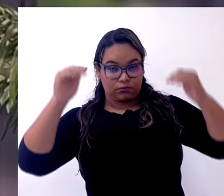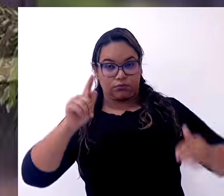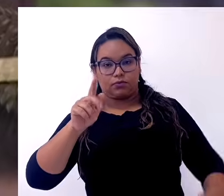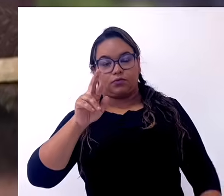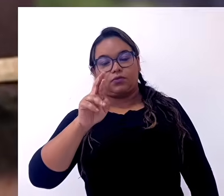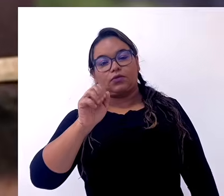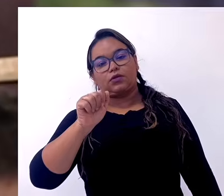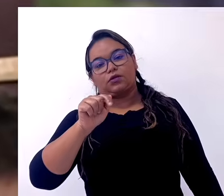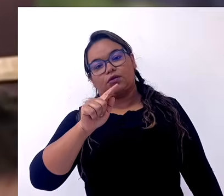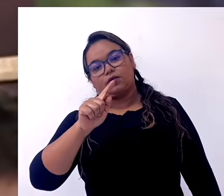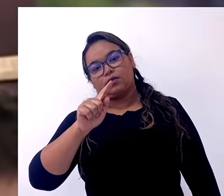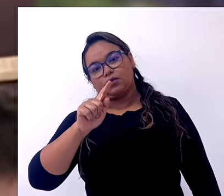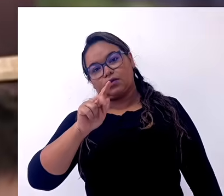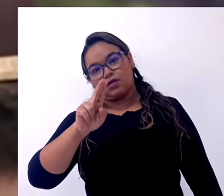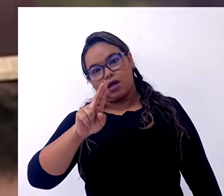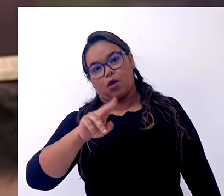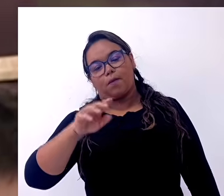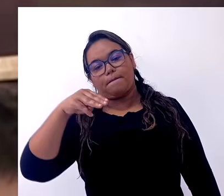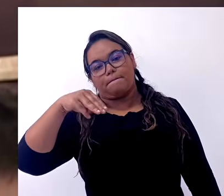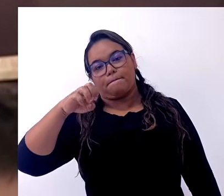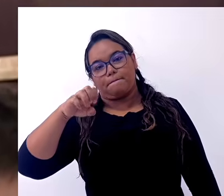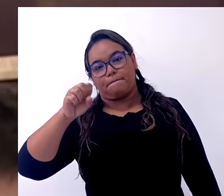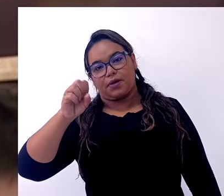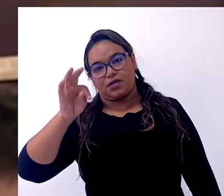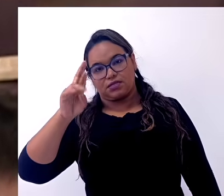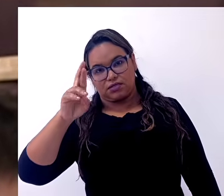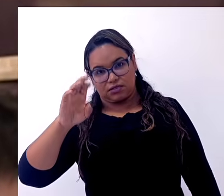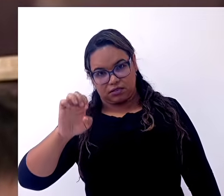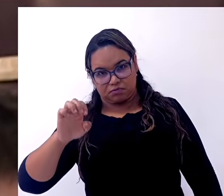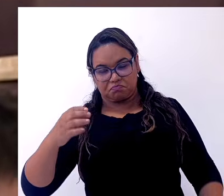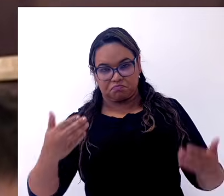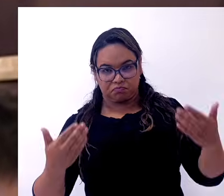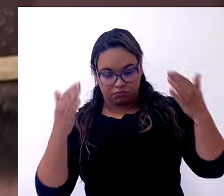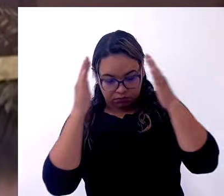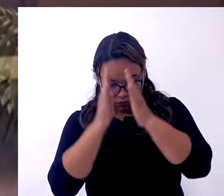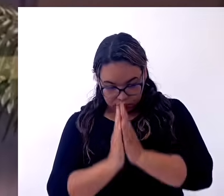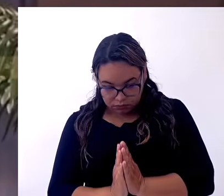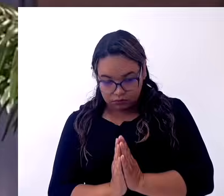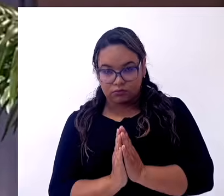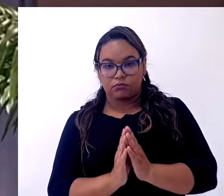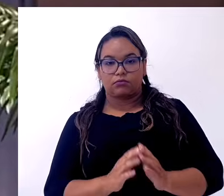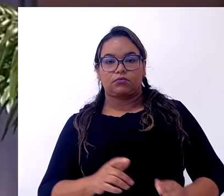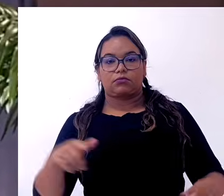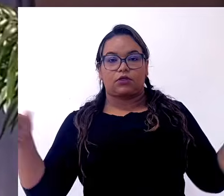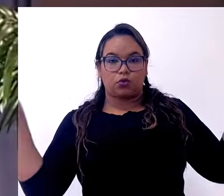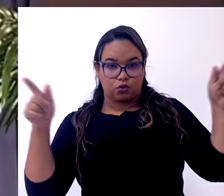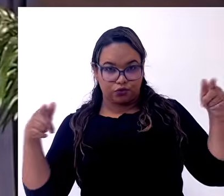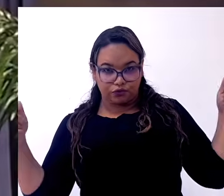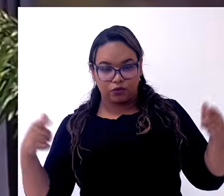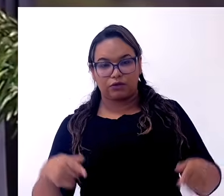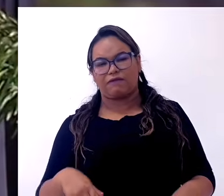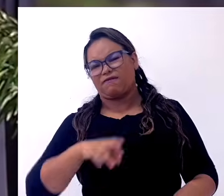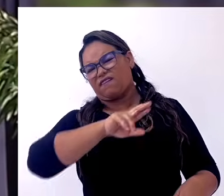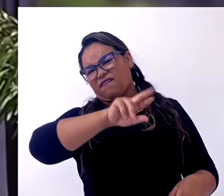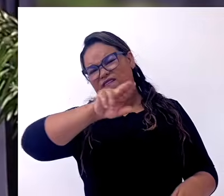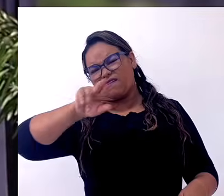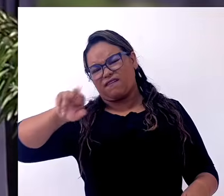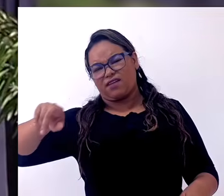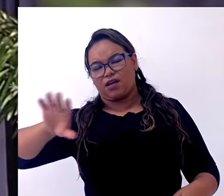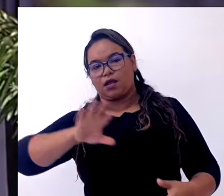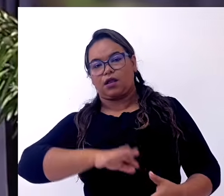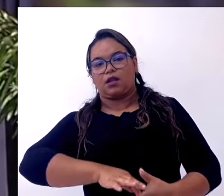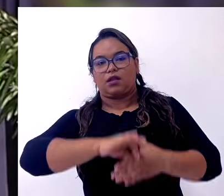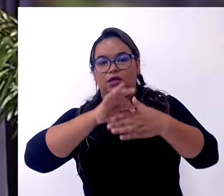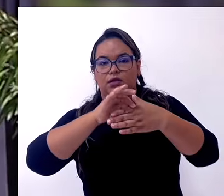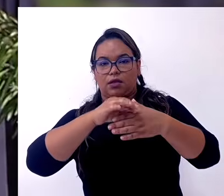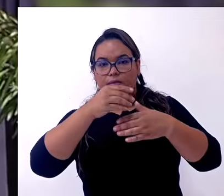de verdade nos Estados Unidos. Então, de repente, um edifício em Oklahoma, em 19 de abril de 1995,